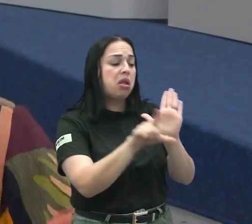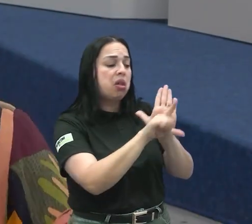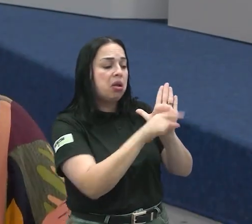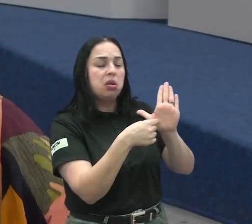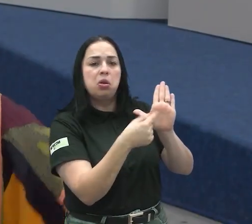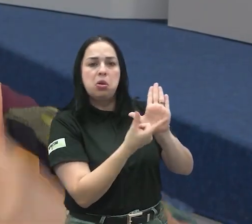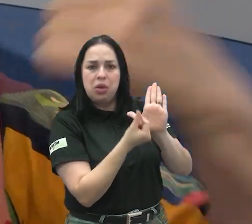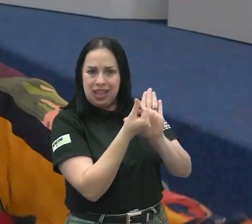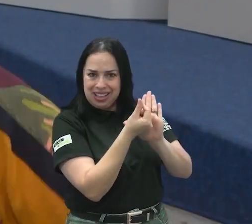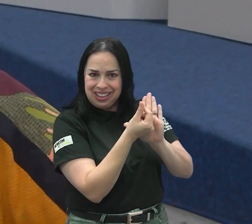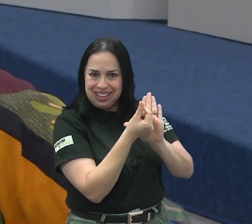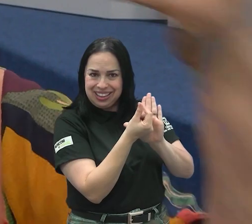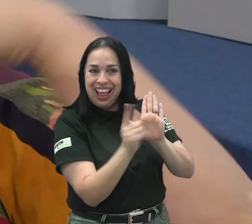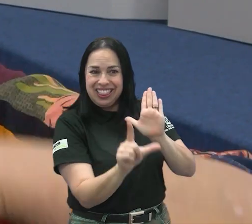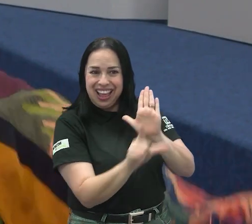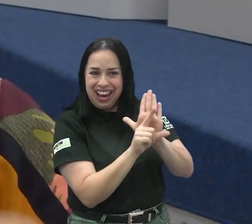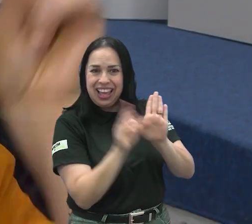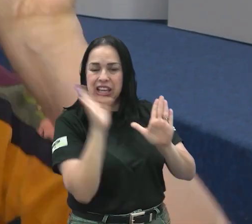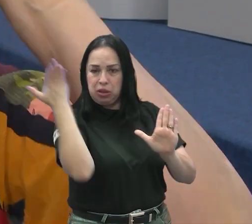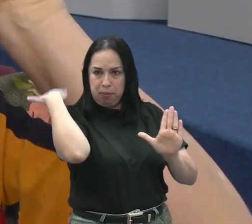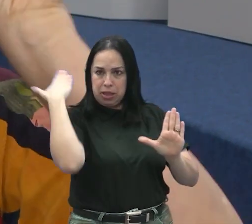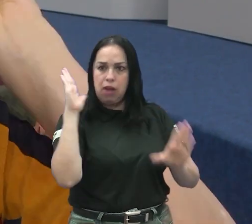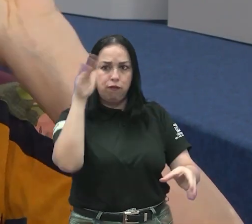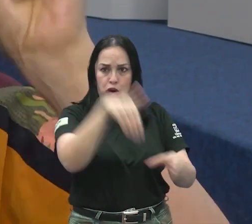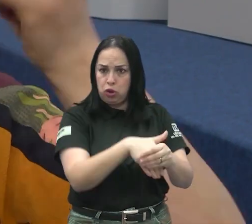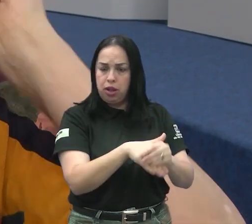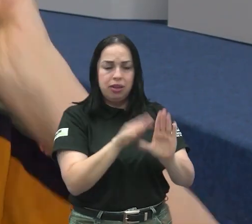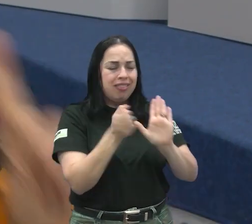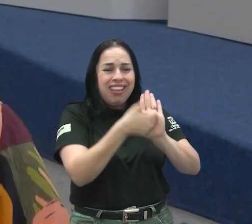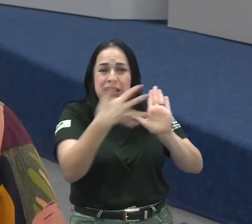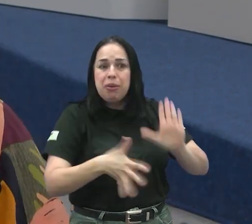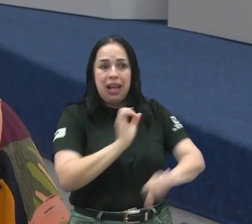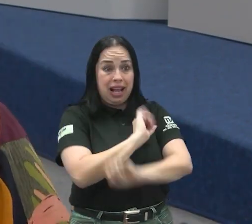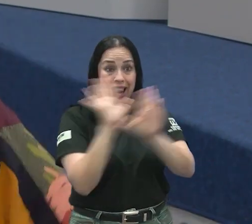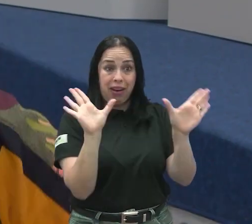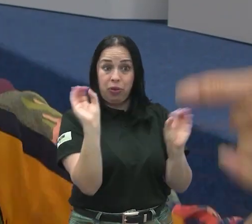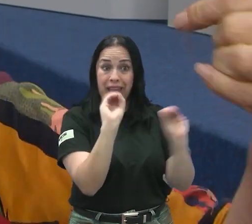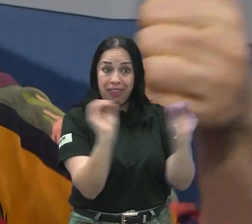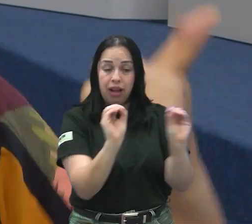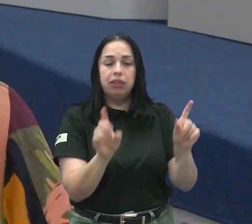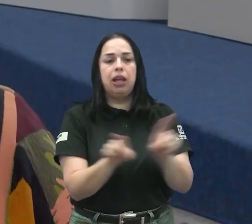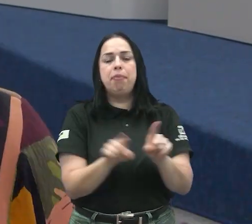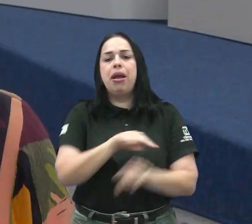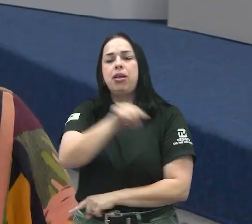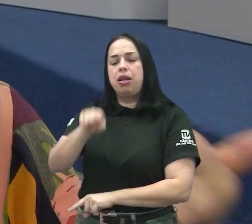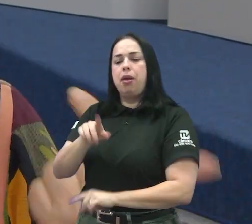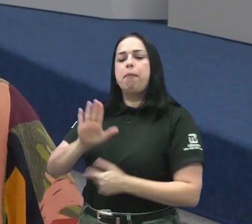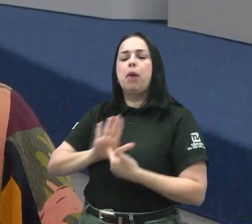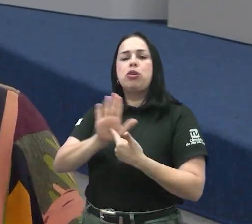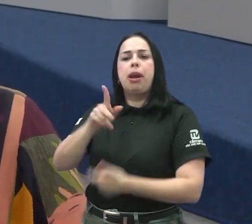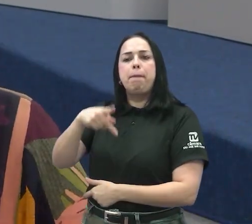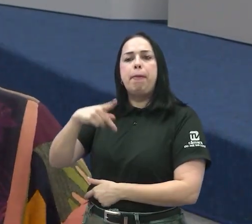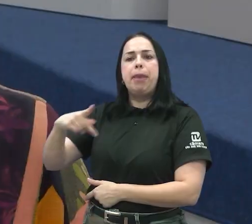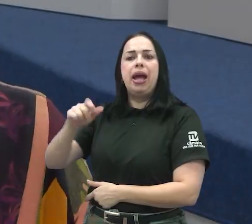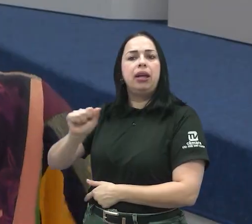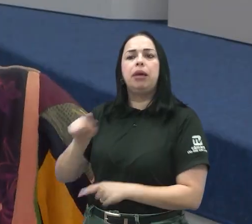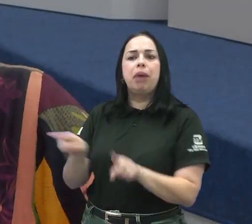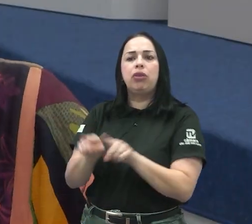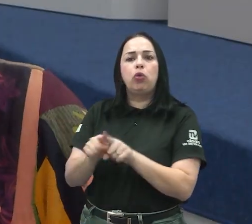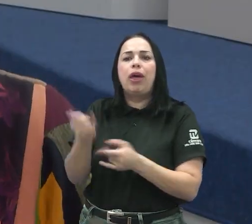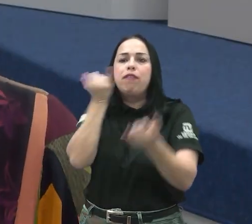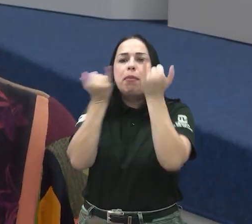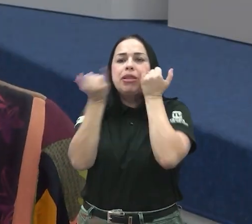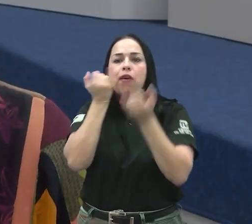no orçamento e não falaram na lei, quando a gente votou a lei, não deixou isso claro. E agora na apresentação do PPA também